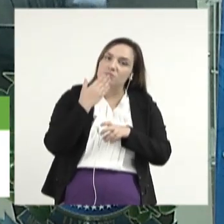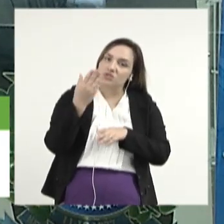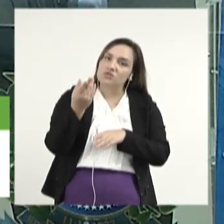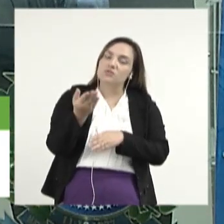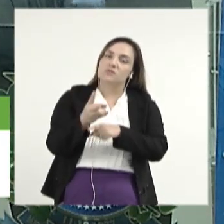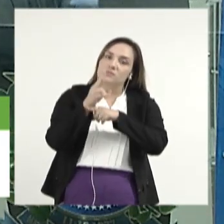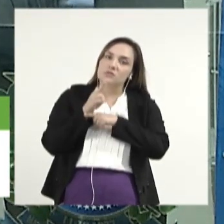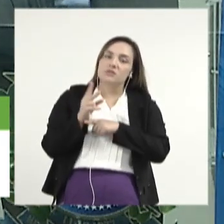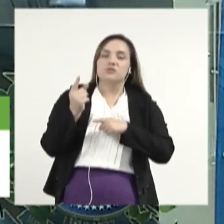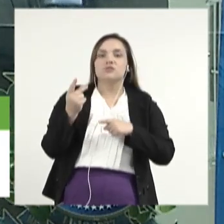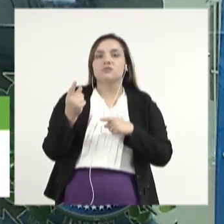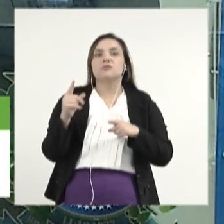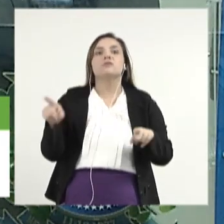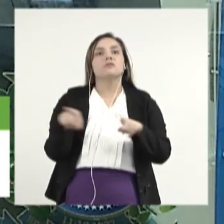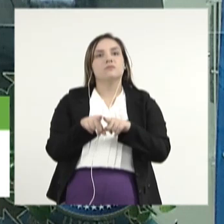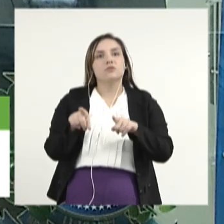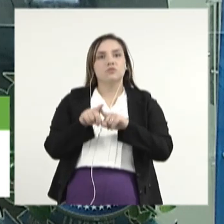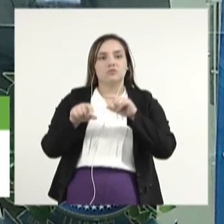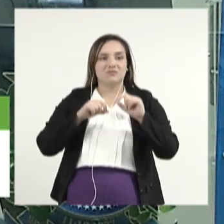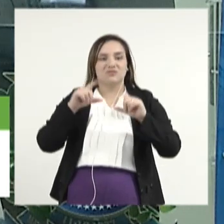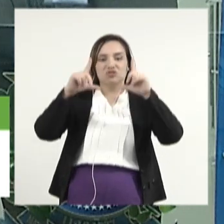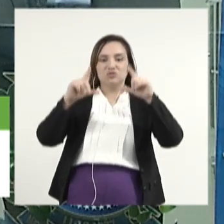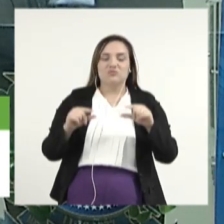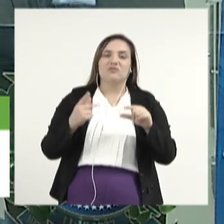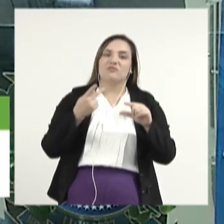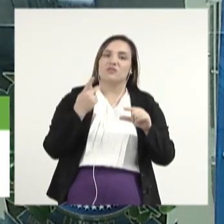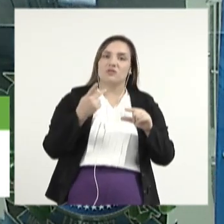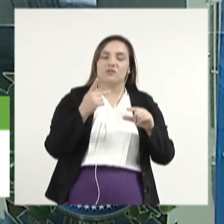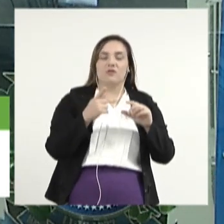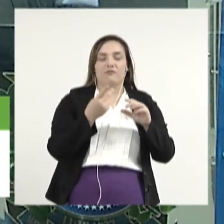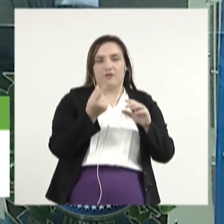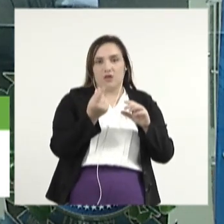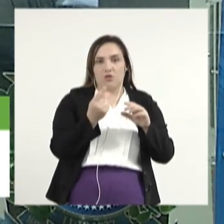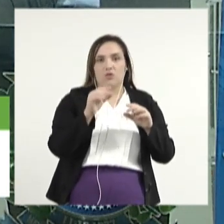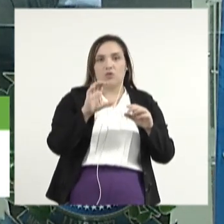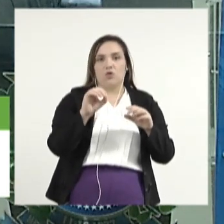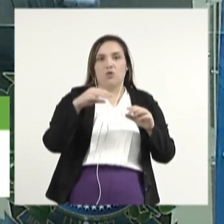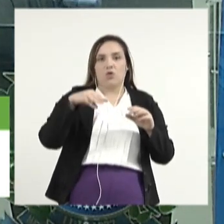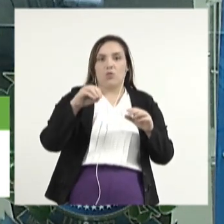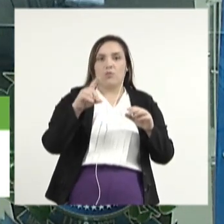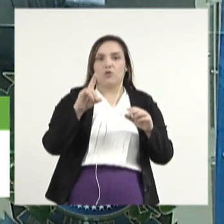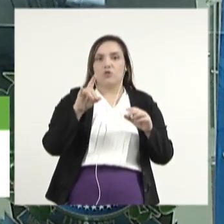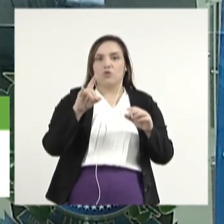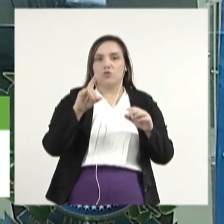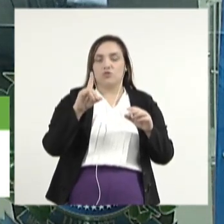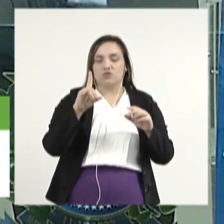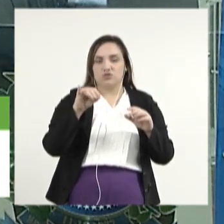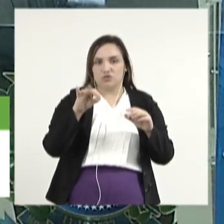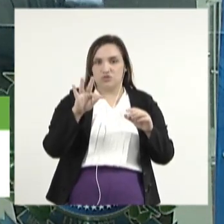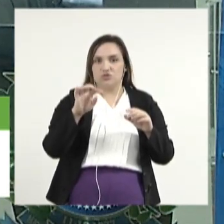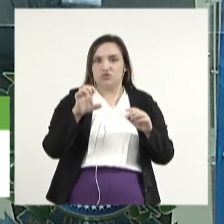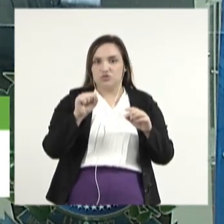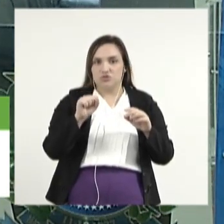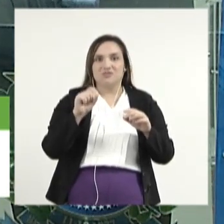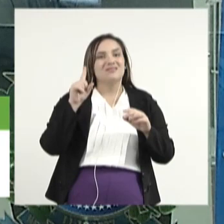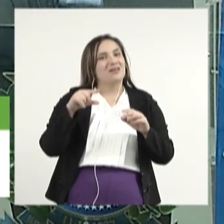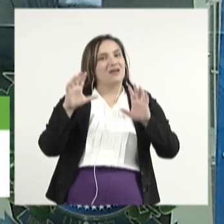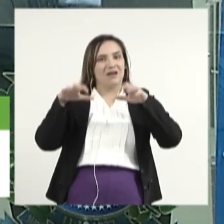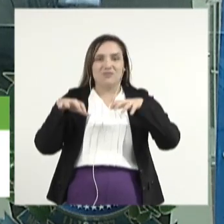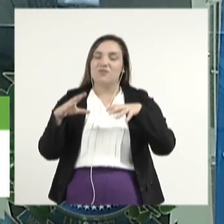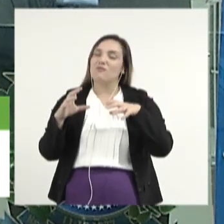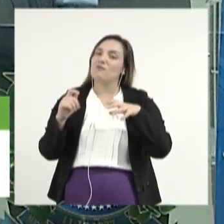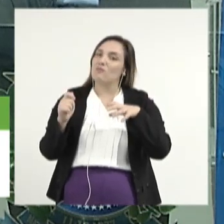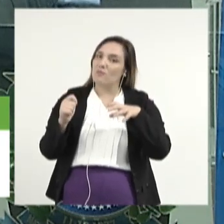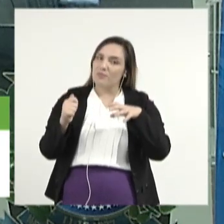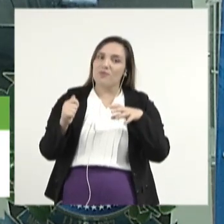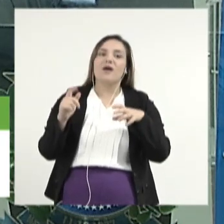estão tendo e ainda vão enfrentar com a queda no preço das commodities, o custo elevado de produção e a escassez de chuva, que para a safra vai provocar